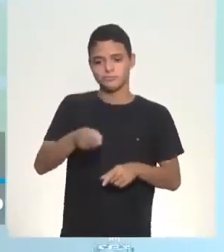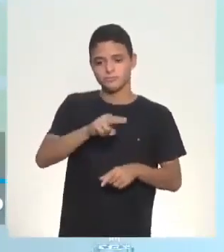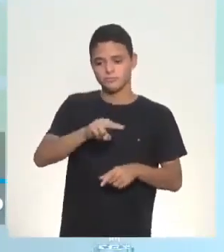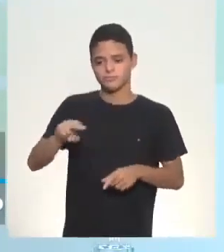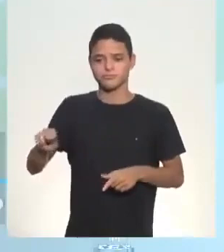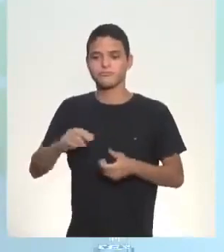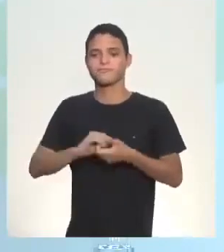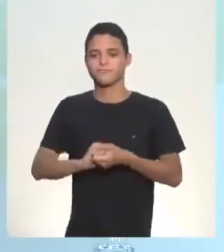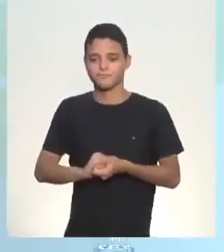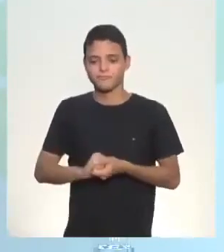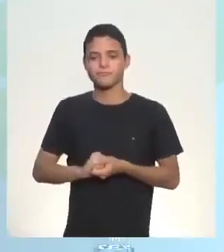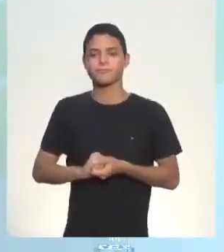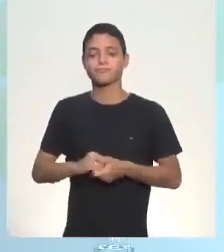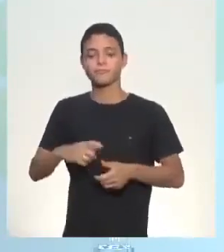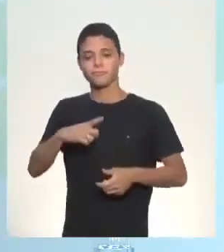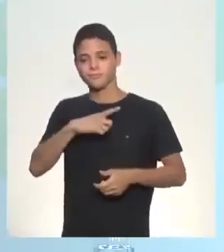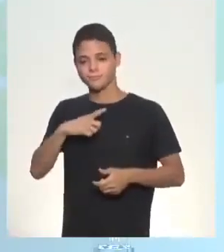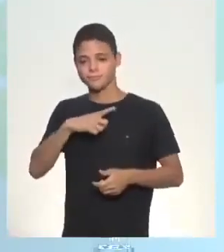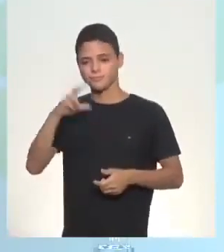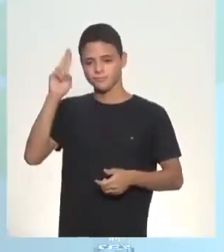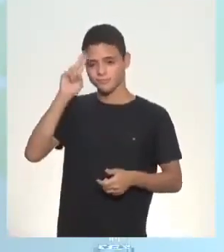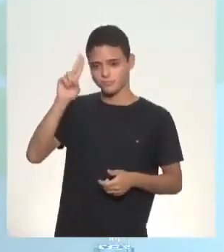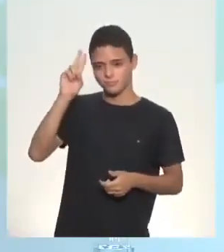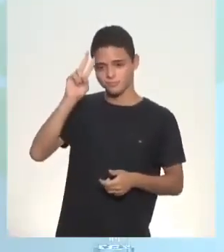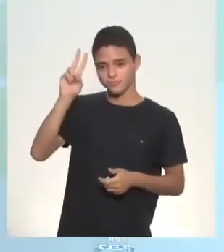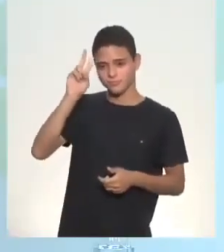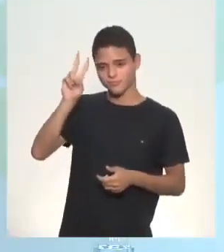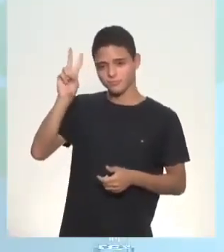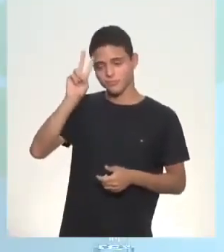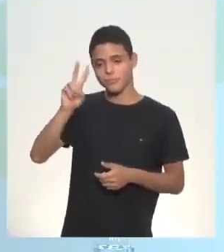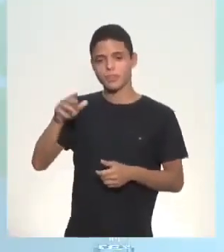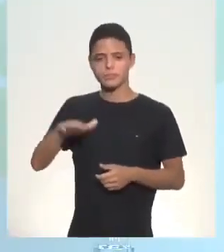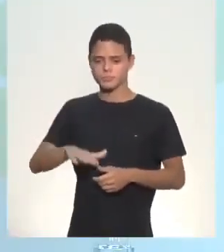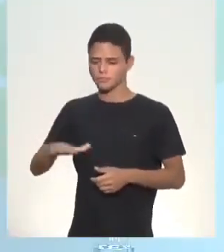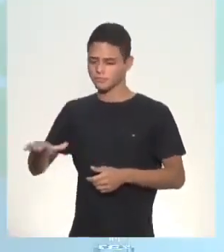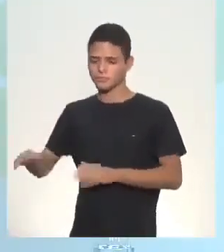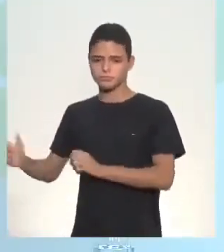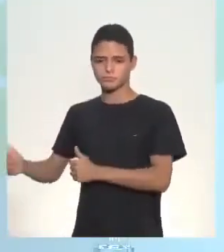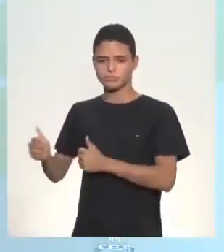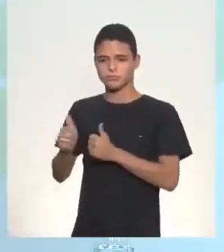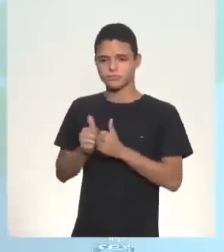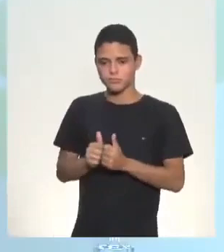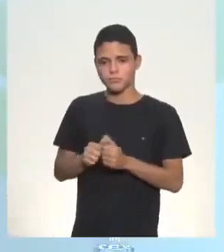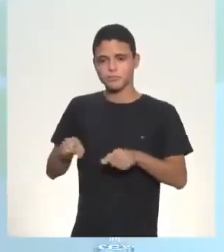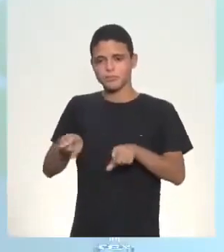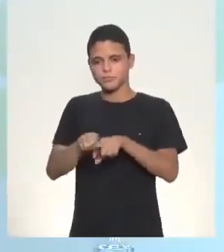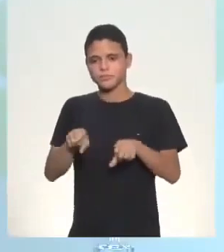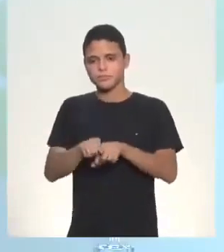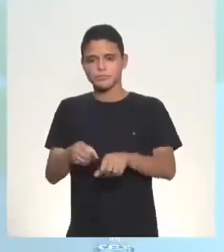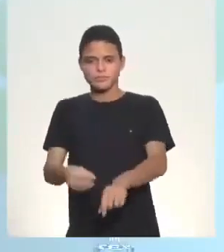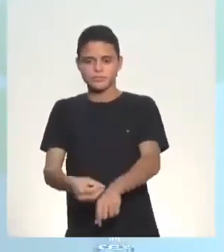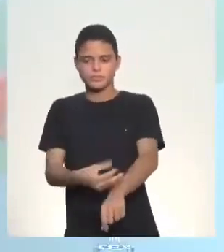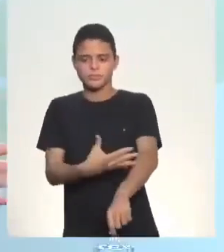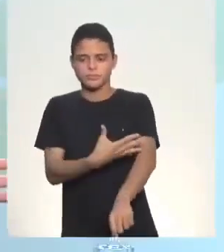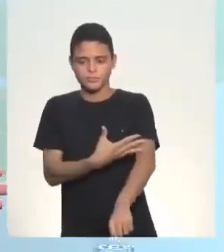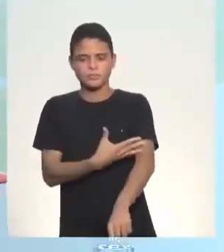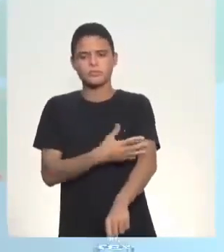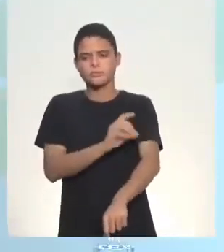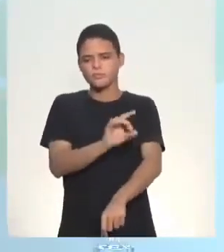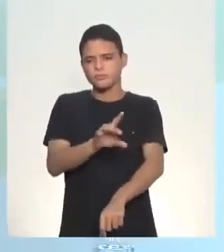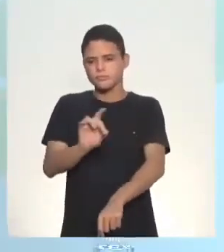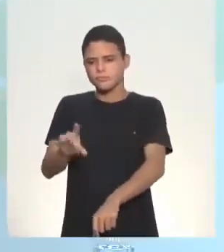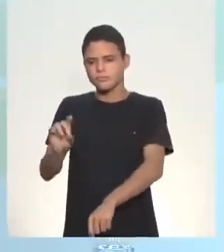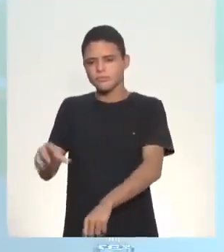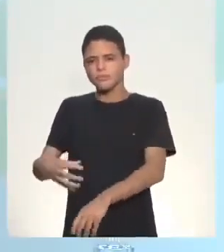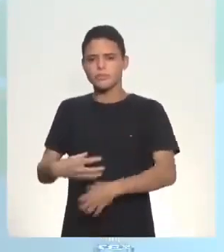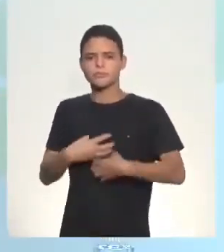vamos aprofundar. Então, tem uma história, tem um enredo, a criança chega e tal. Agora, vamos trabalhar com as emoções que acontecem, quem sente cada emoção.